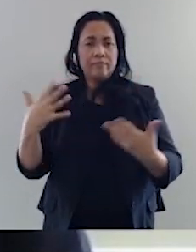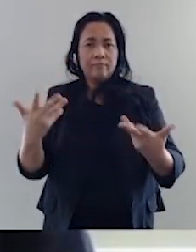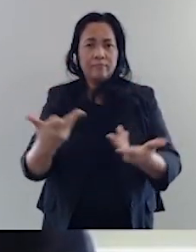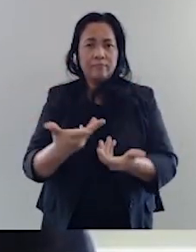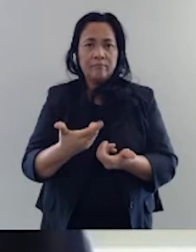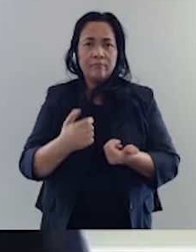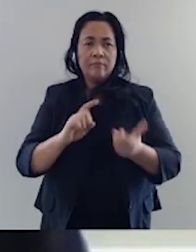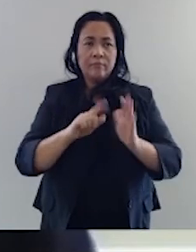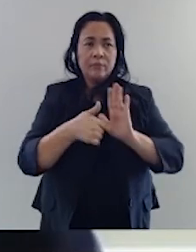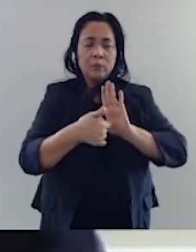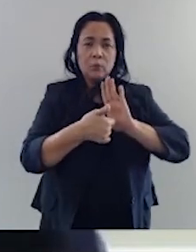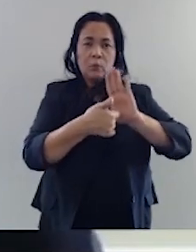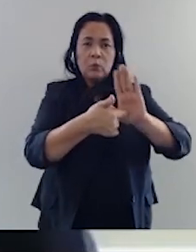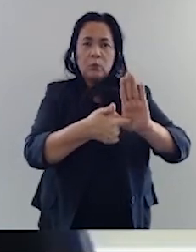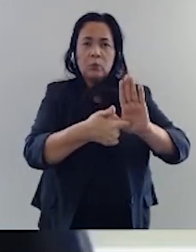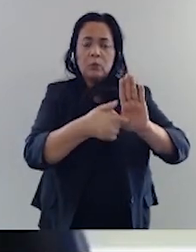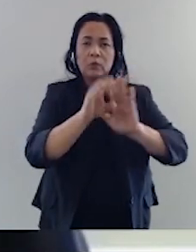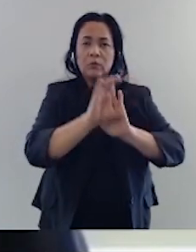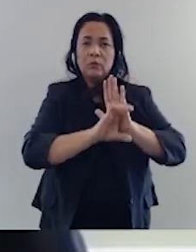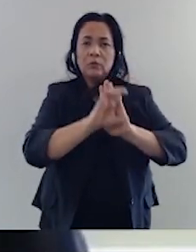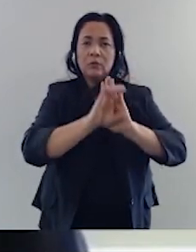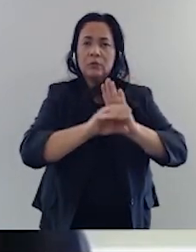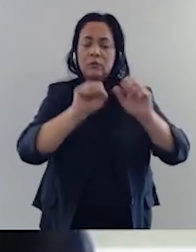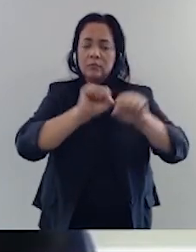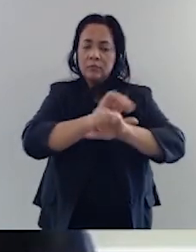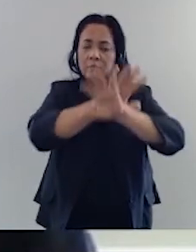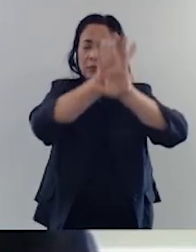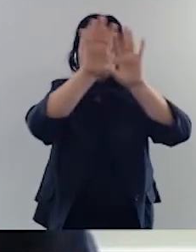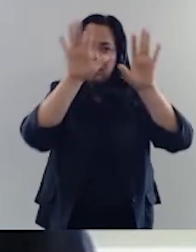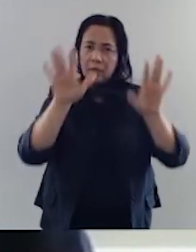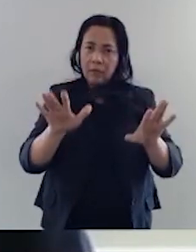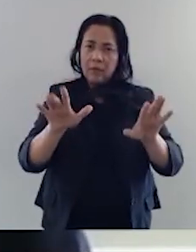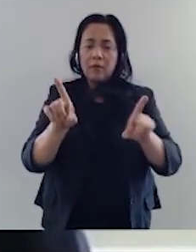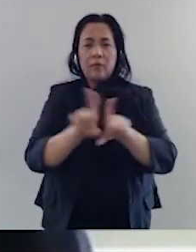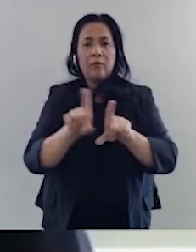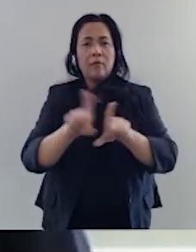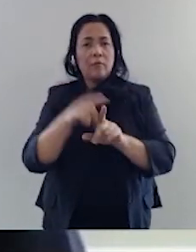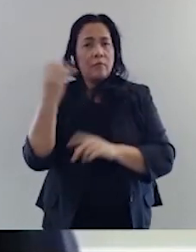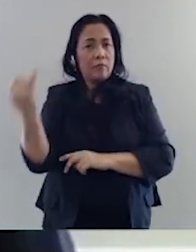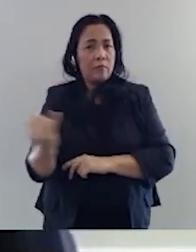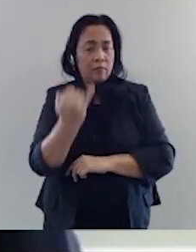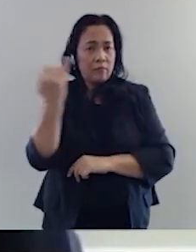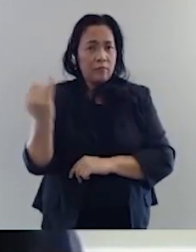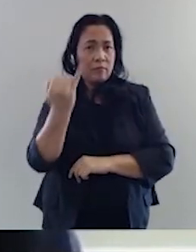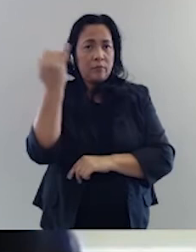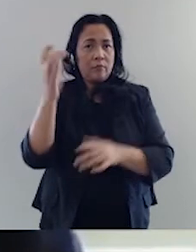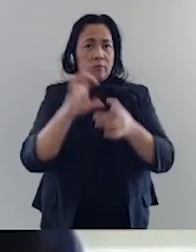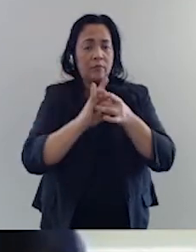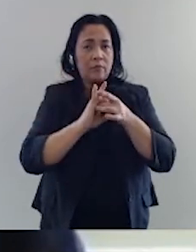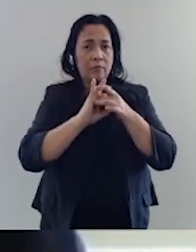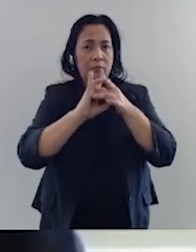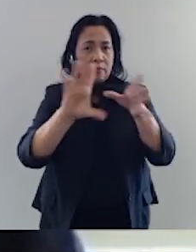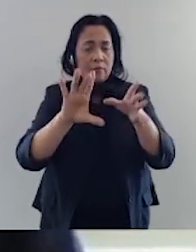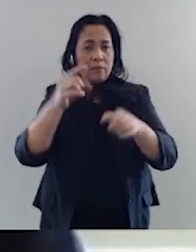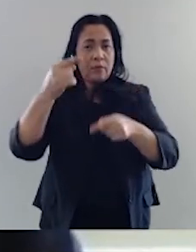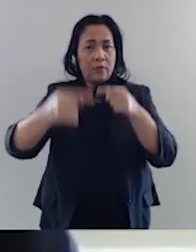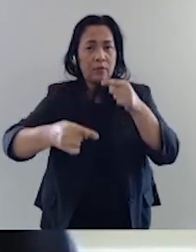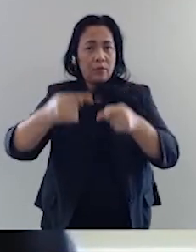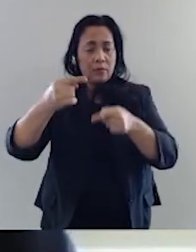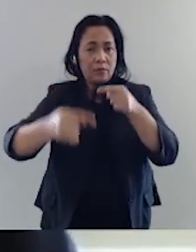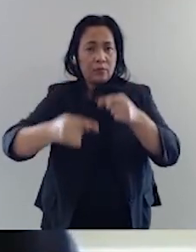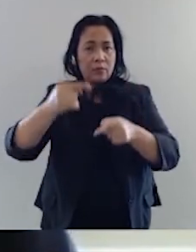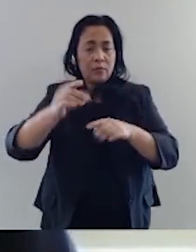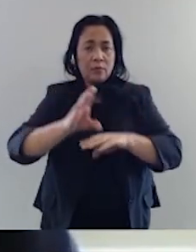dimensão muito clara da importância da advocacia para a construção do texto constitucional,